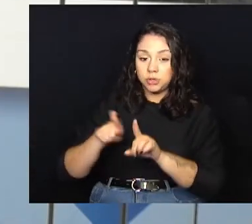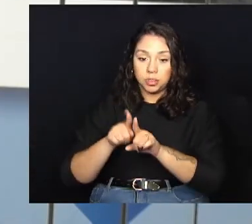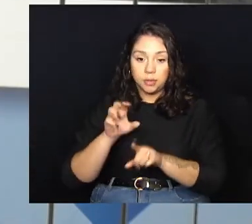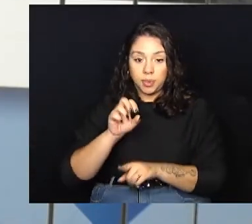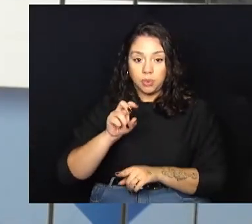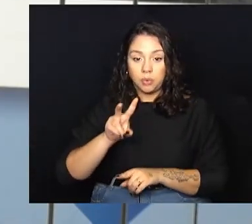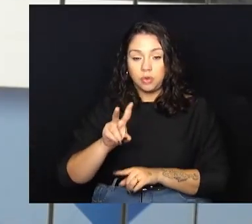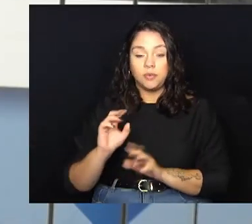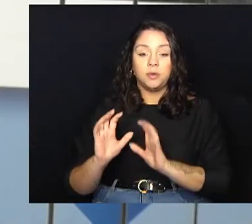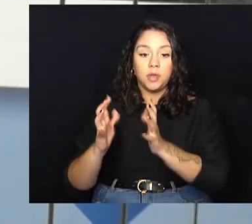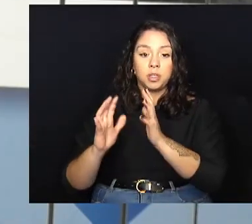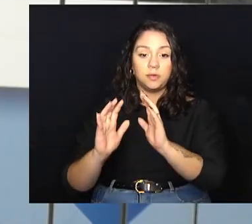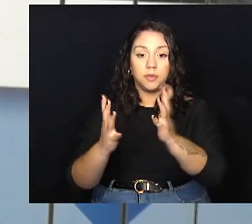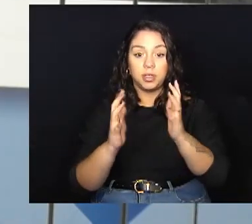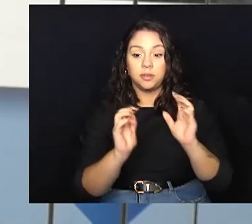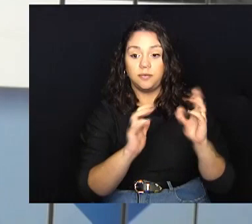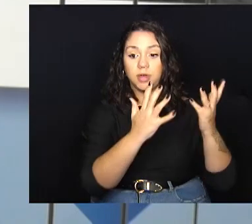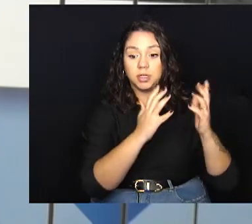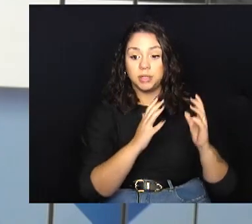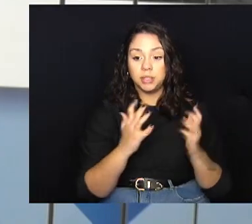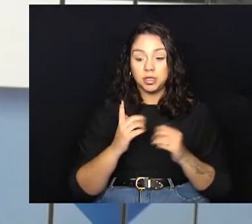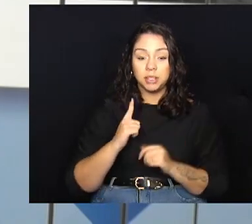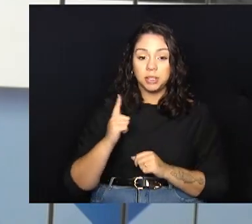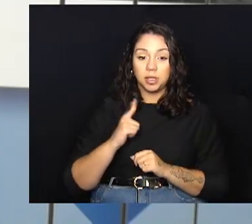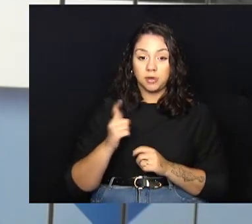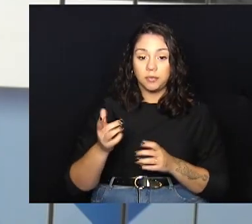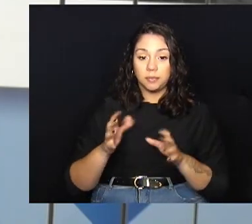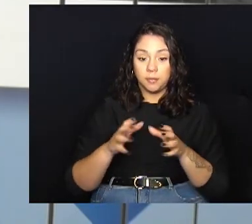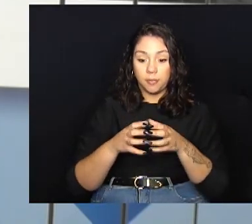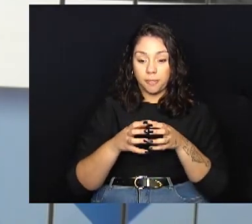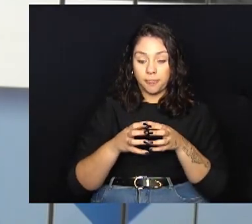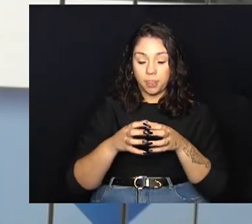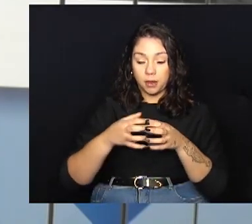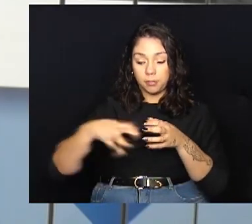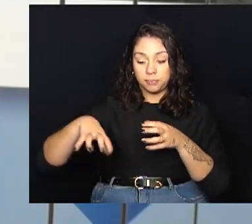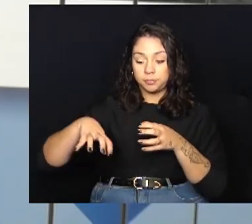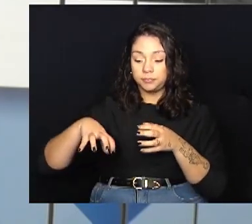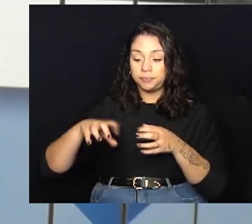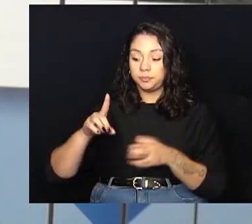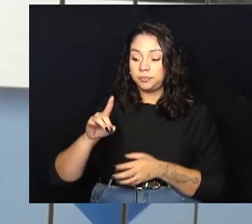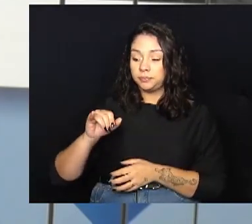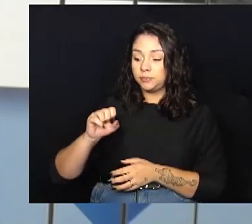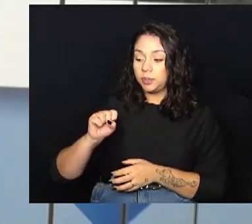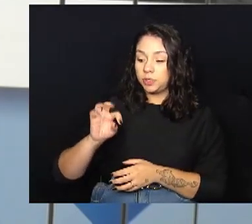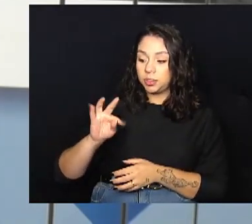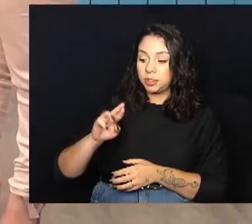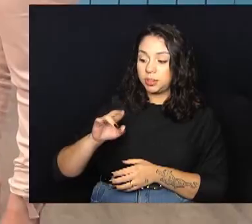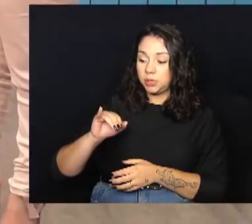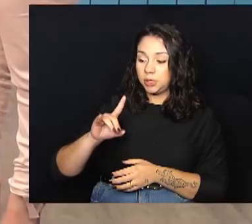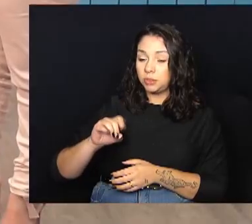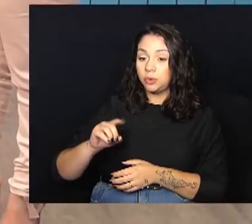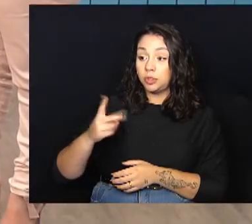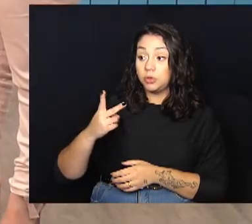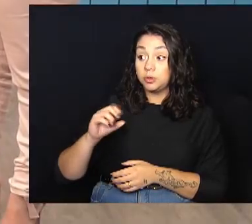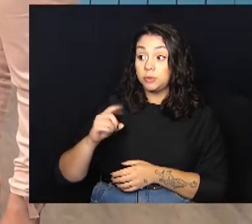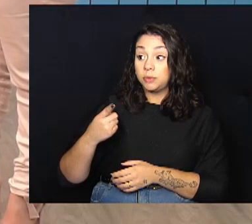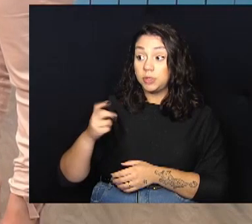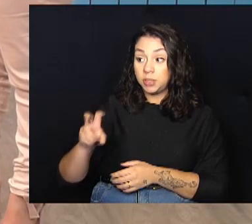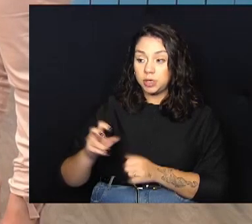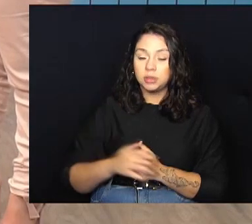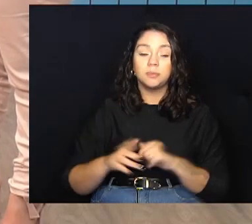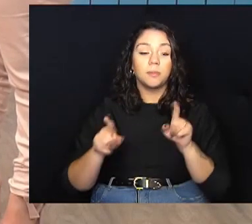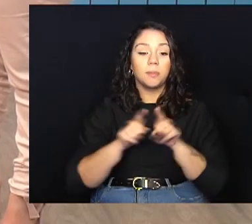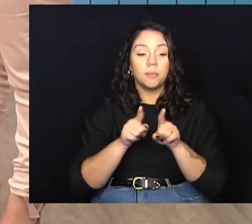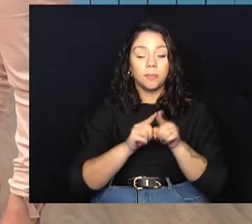Ouro Verde que se transformaram em Distrito lá em 2015 temos ainda essa proposta de que a orquestra sinfônica Vá para as